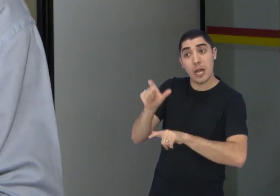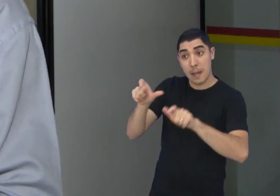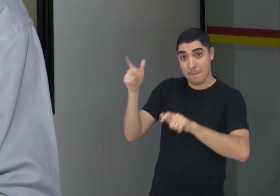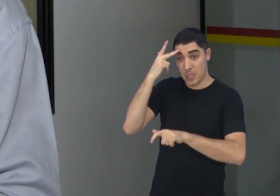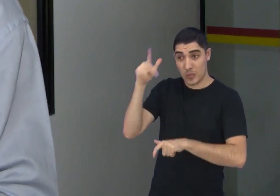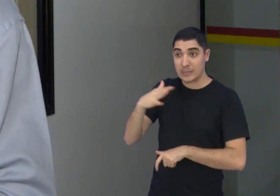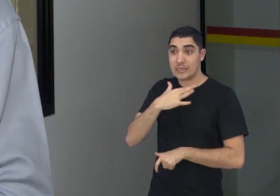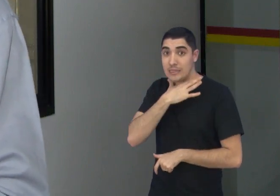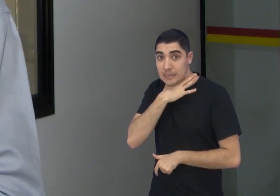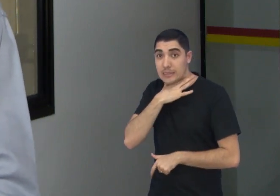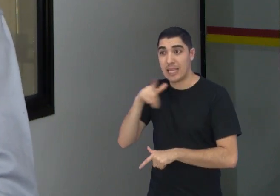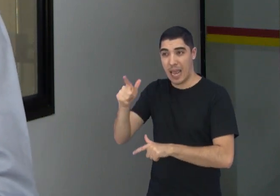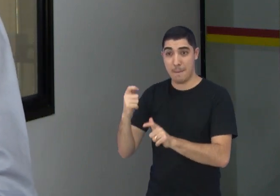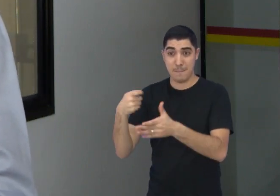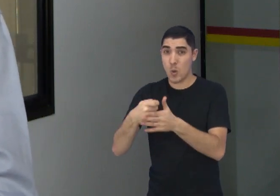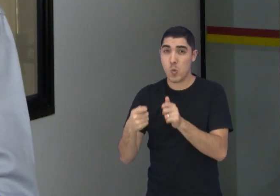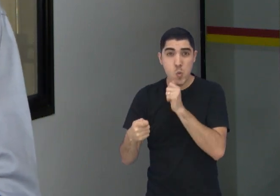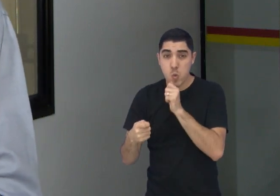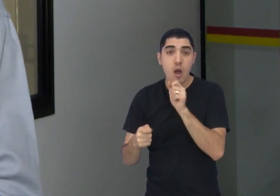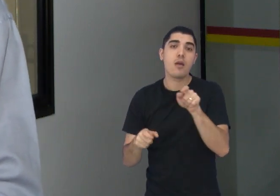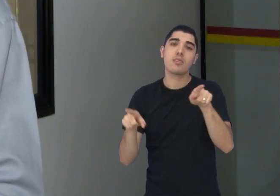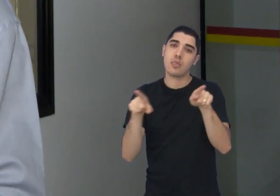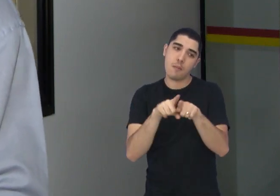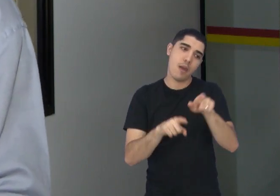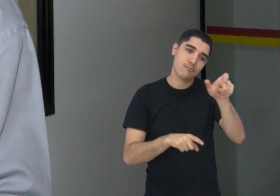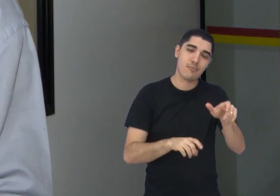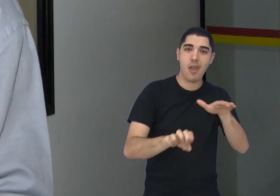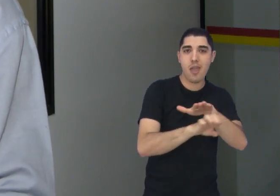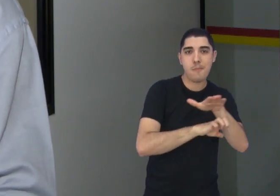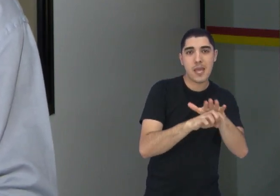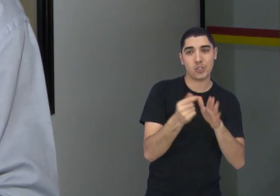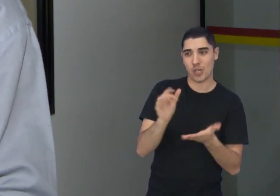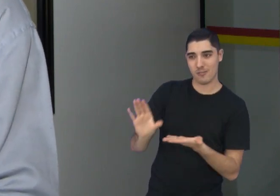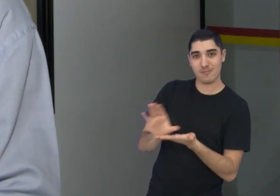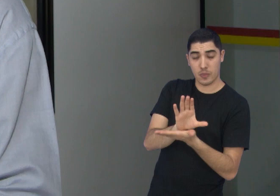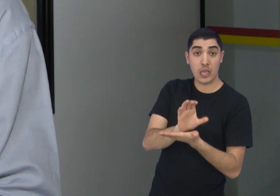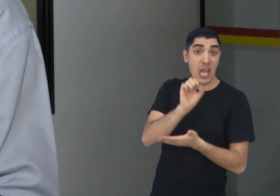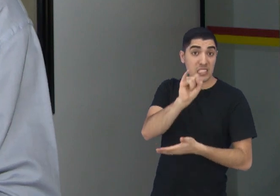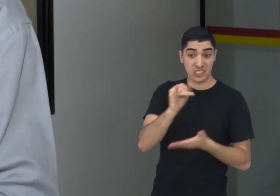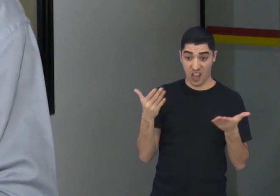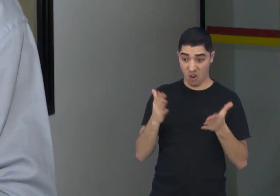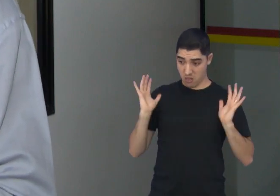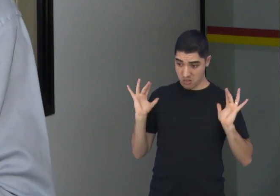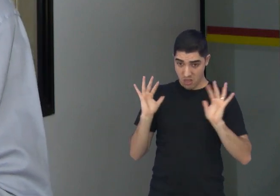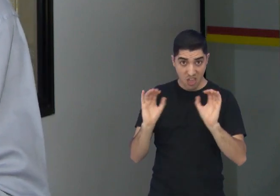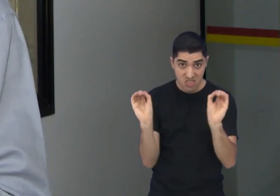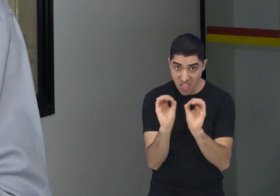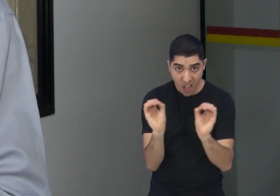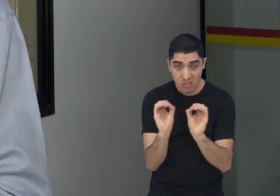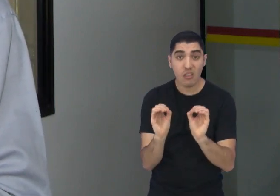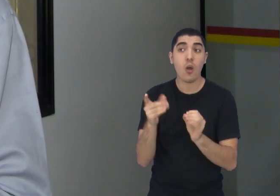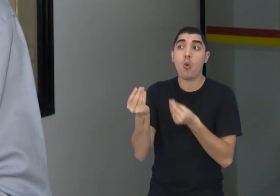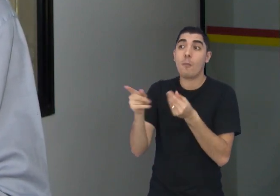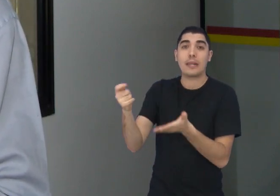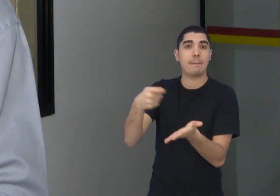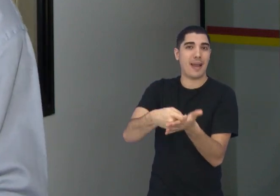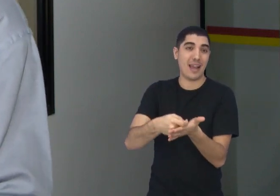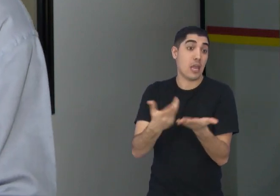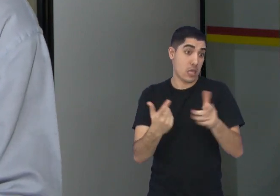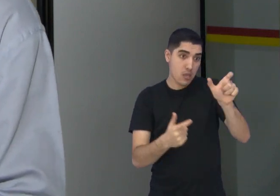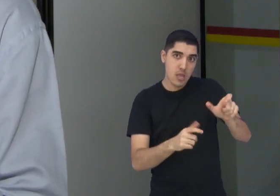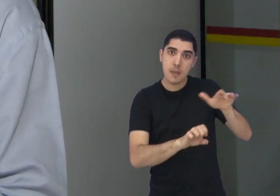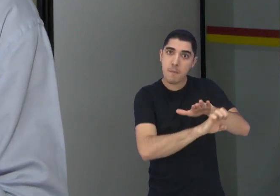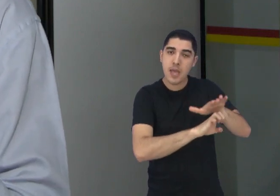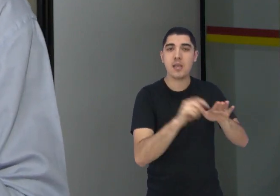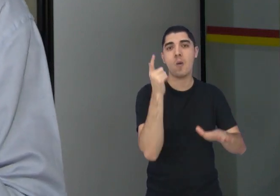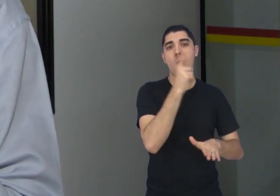devendo, e se não tivesse o mutirão não tinha condição de estar pagando, tanto para as empresas que têm, né,